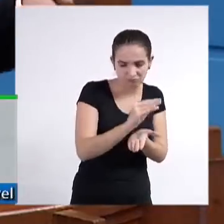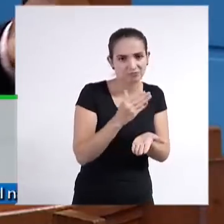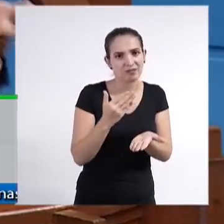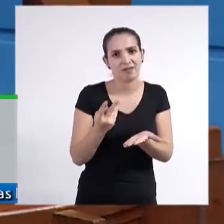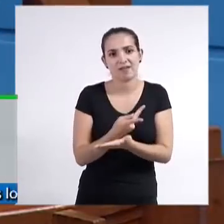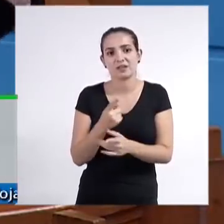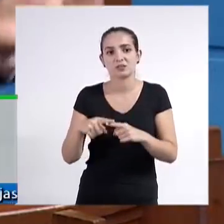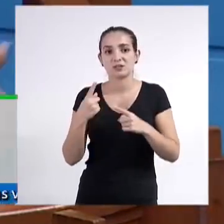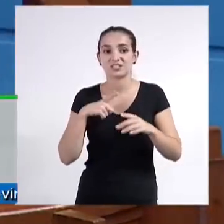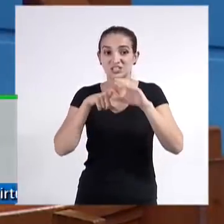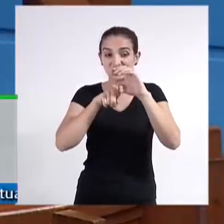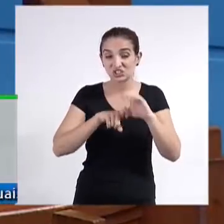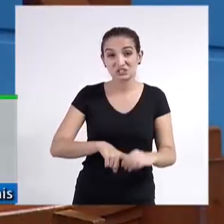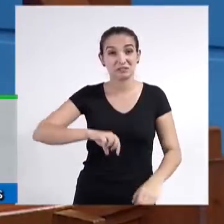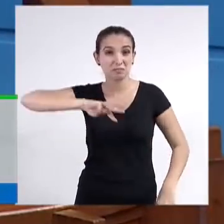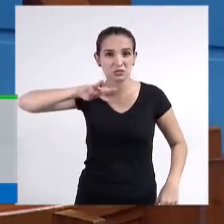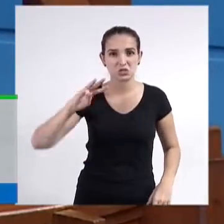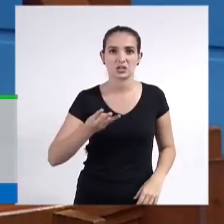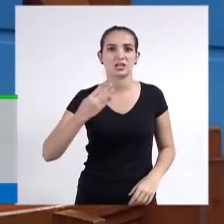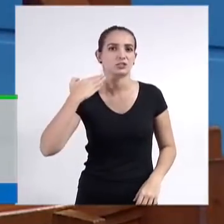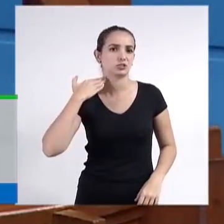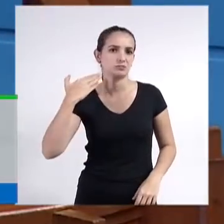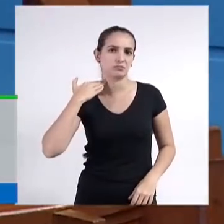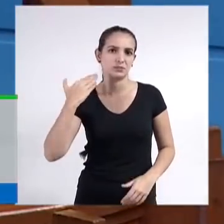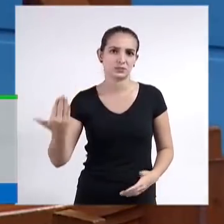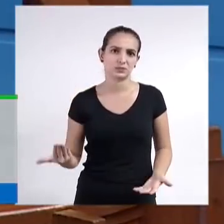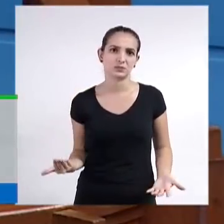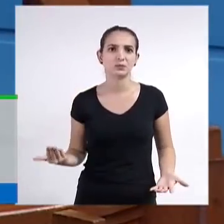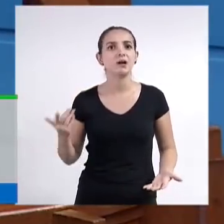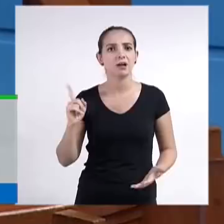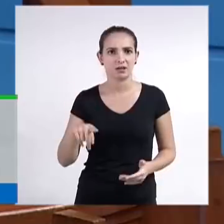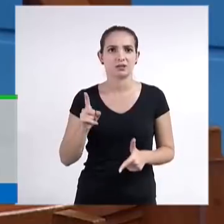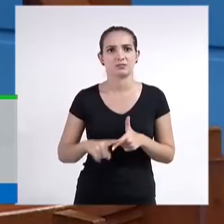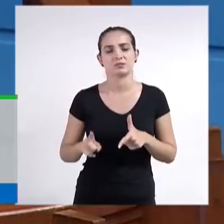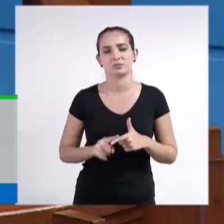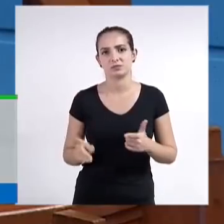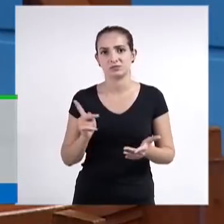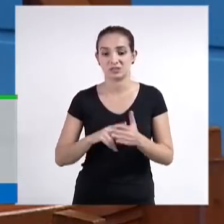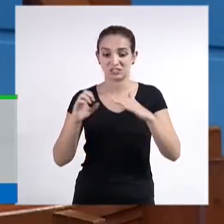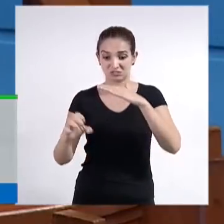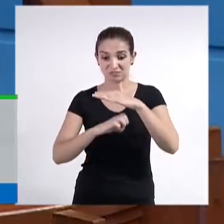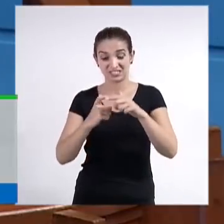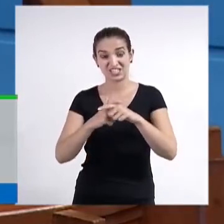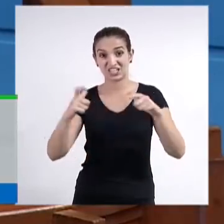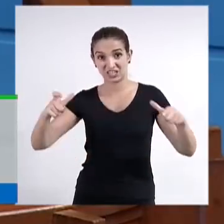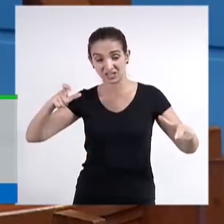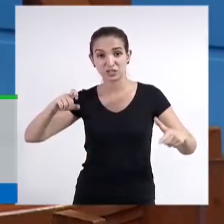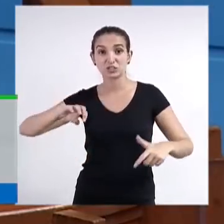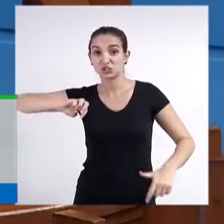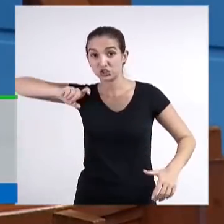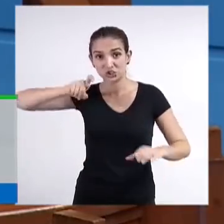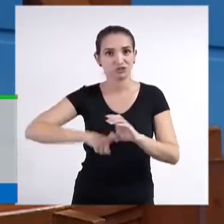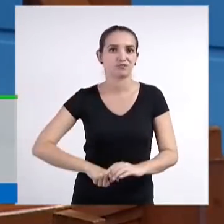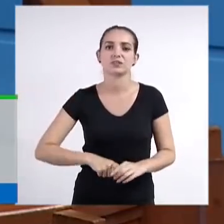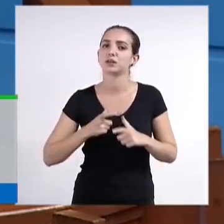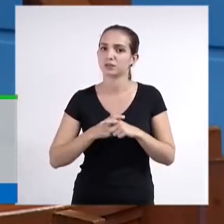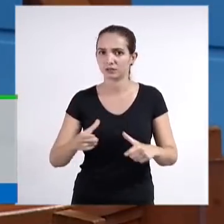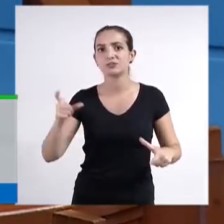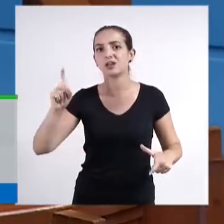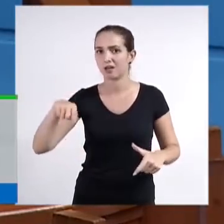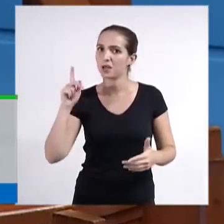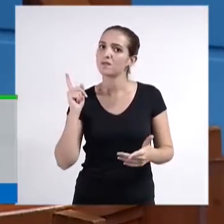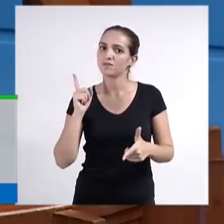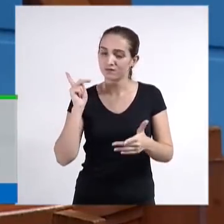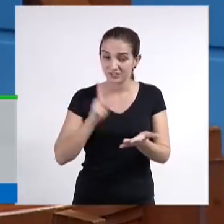Dívidas milionárias de bancos que contribuem. Então, o que precisa, na verdade, é esclarecer de fato quem é